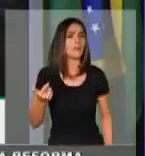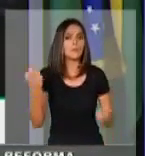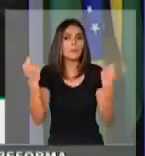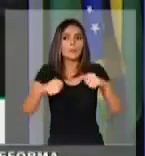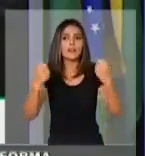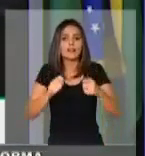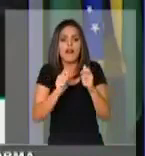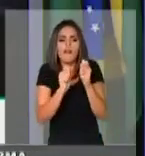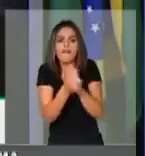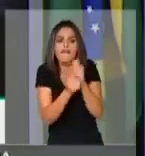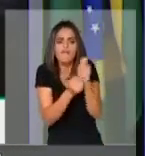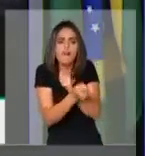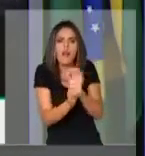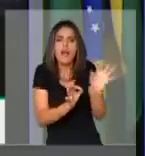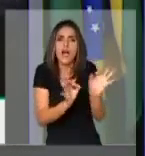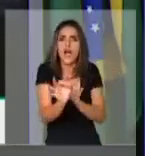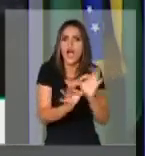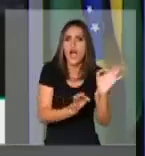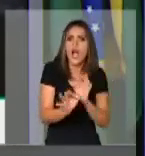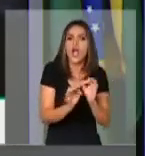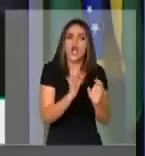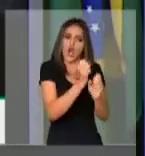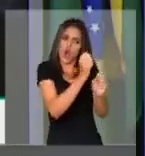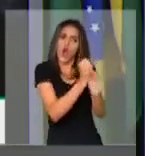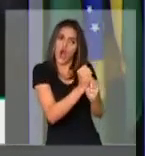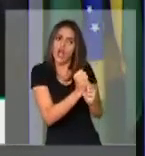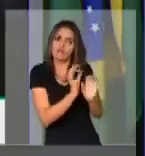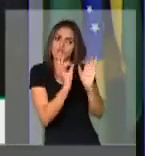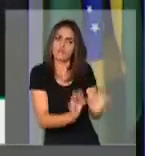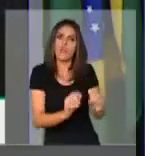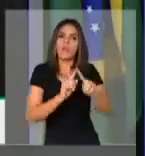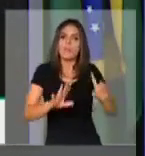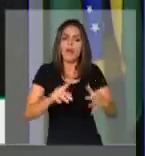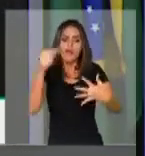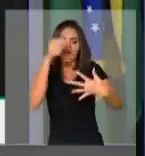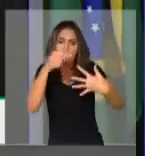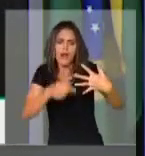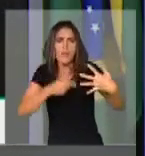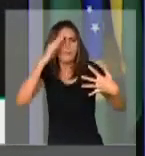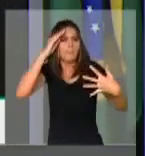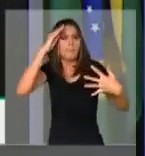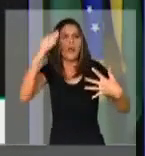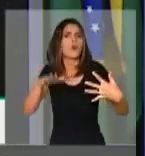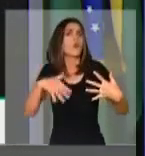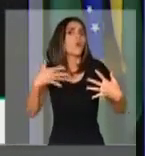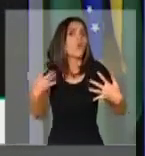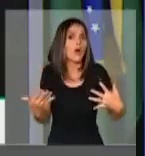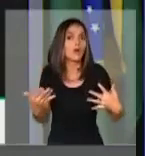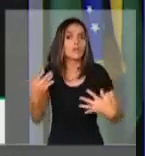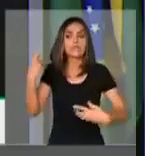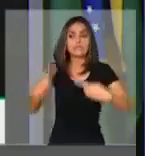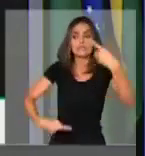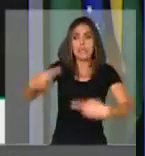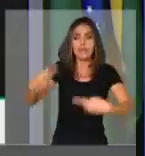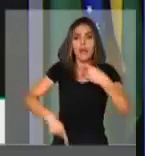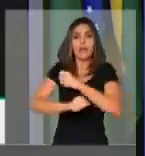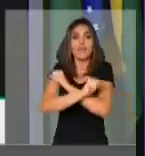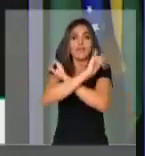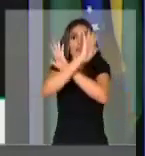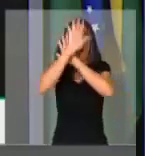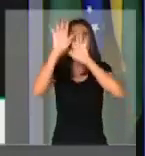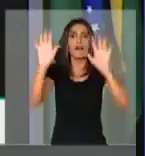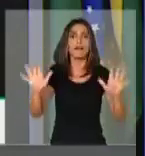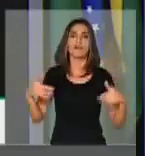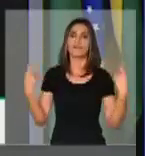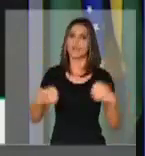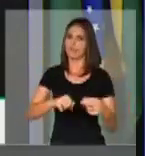precisamos ajustar as contas, mas devemos definir as prioridades. Esse debate precisa ser feito com total